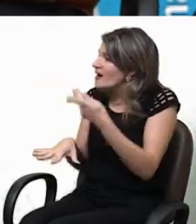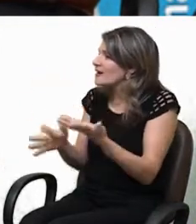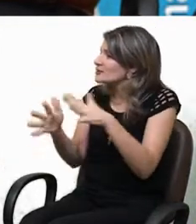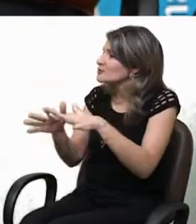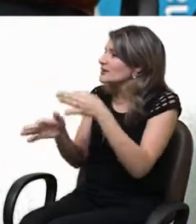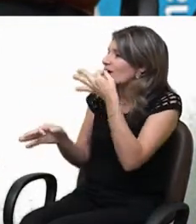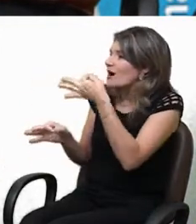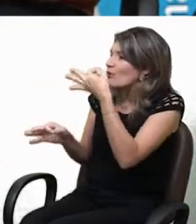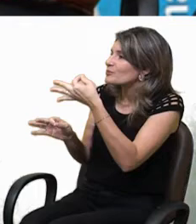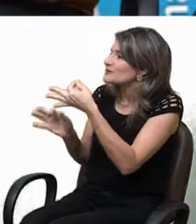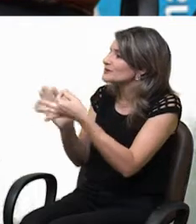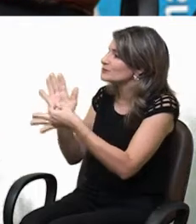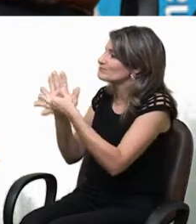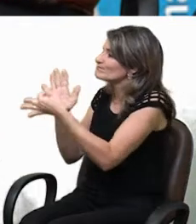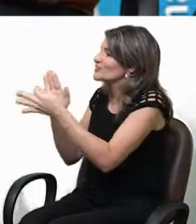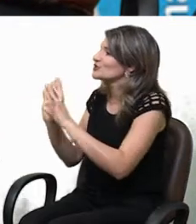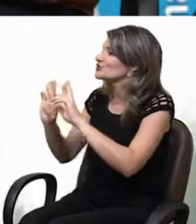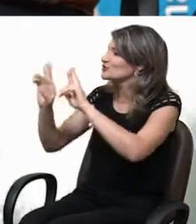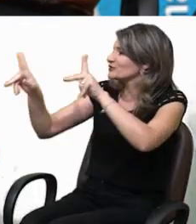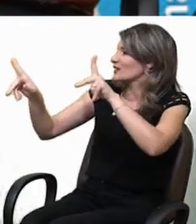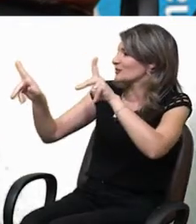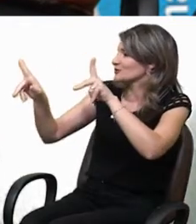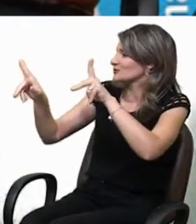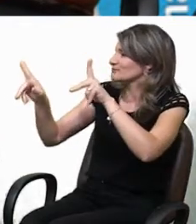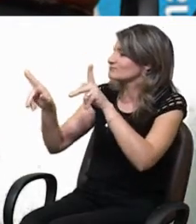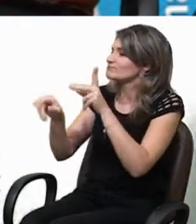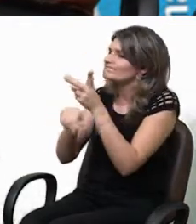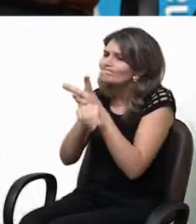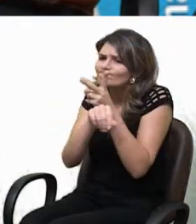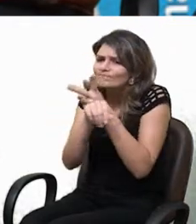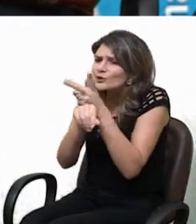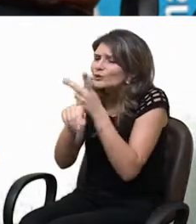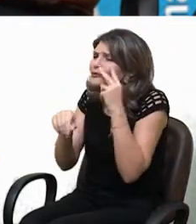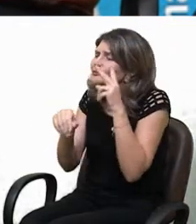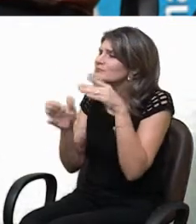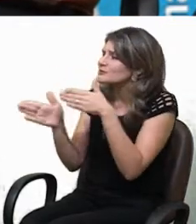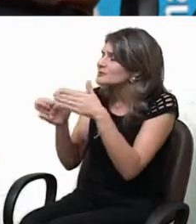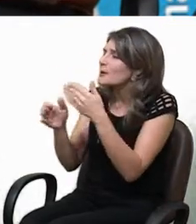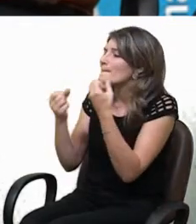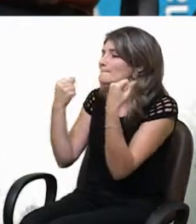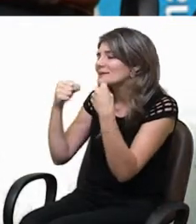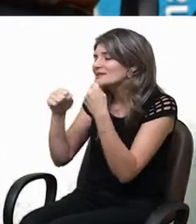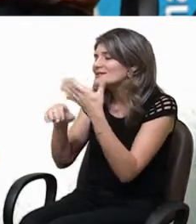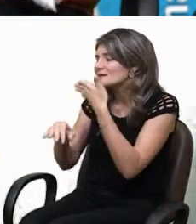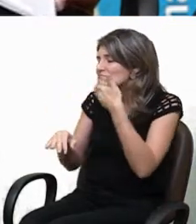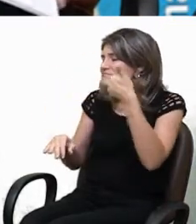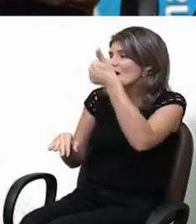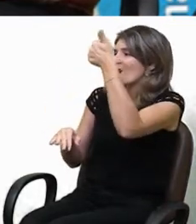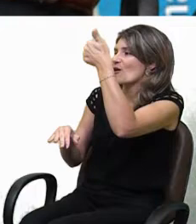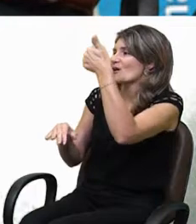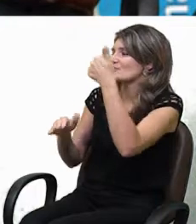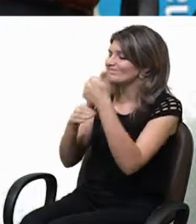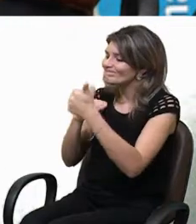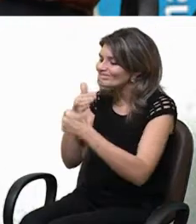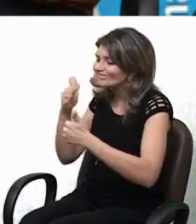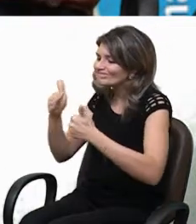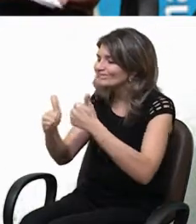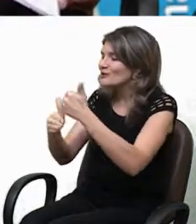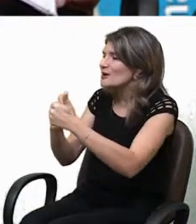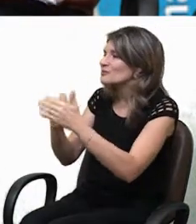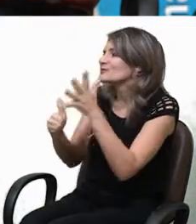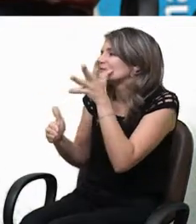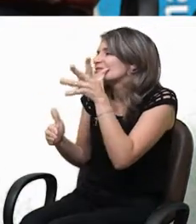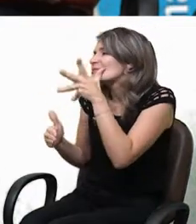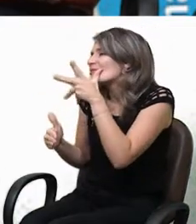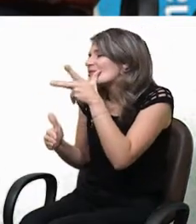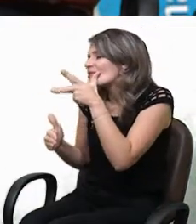Autismo, síndrome de Down. E sempre, quando se parte para a inclusão, as opiniões sempre são essas mesmo.